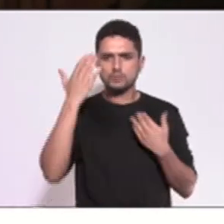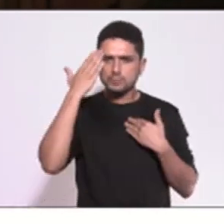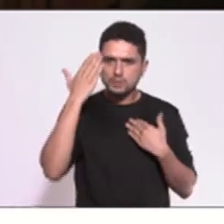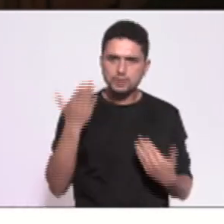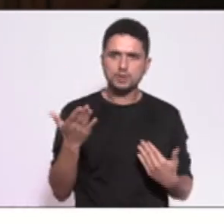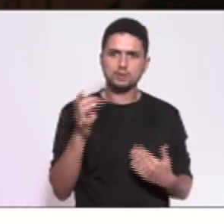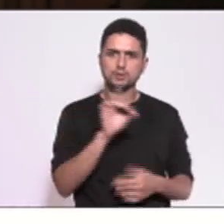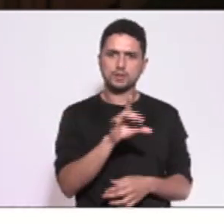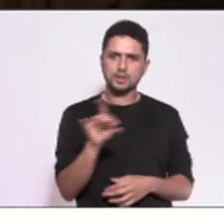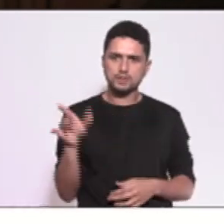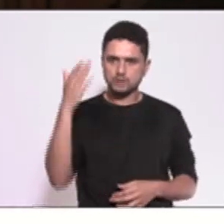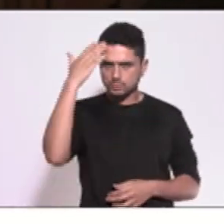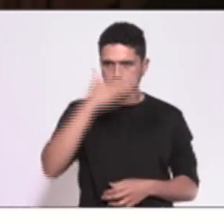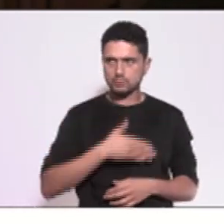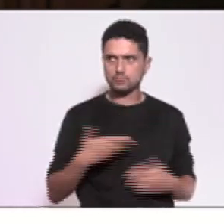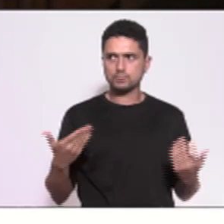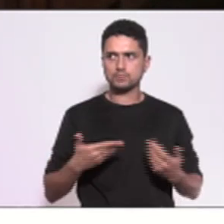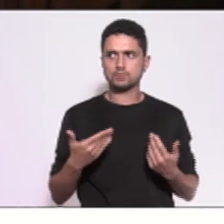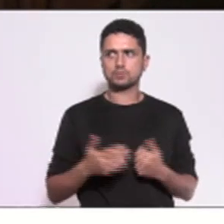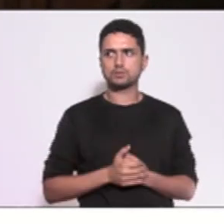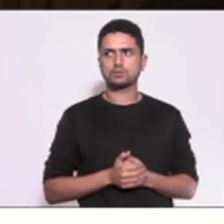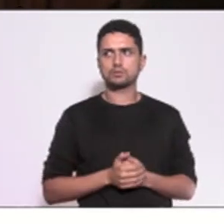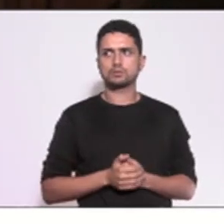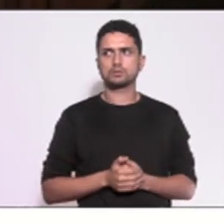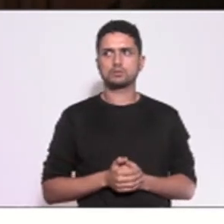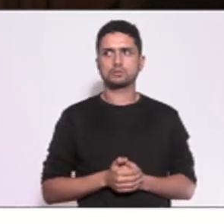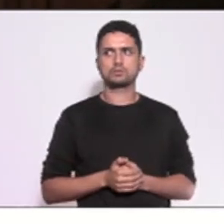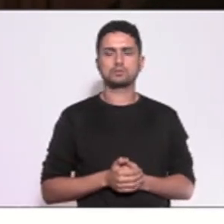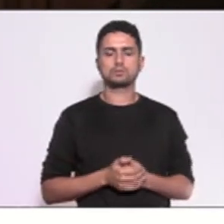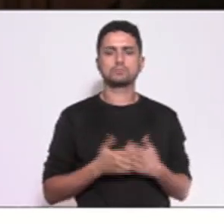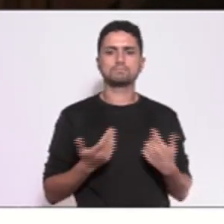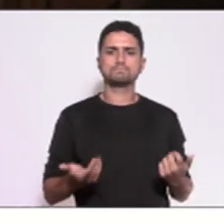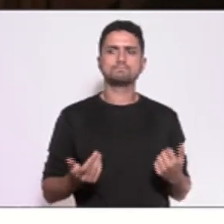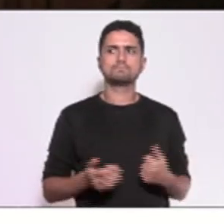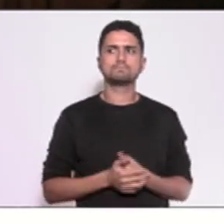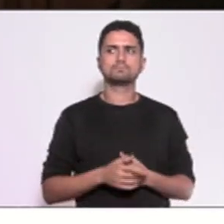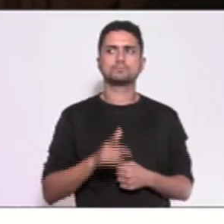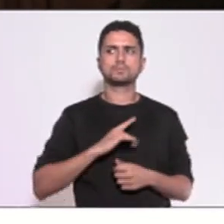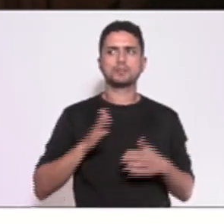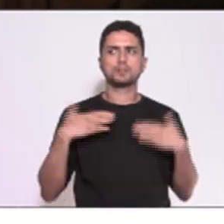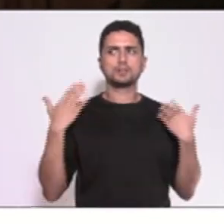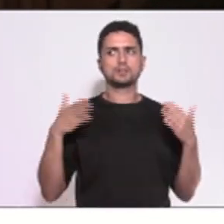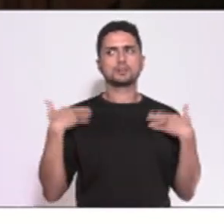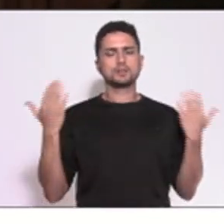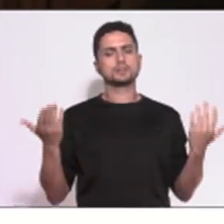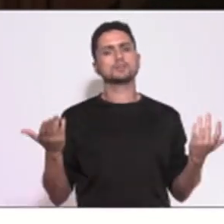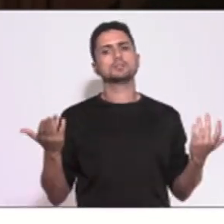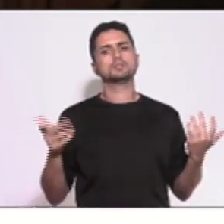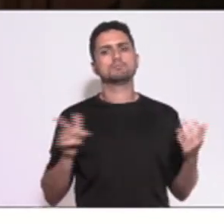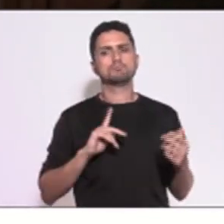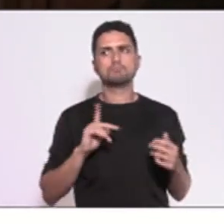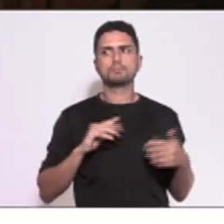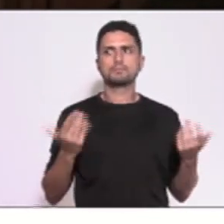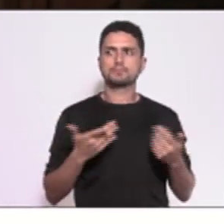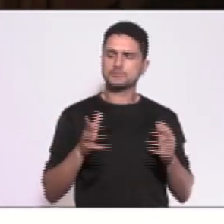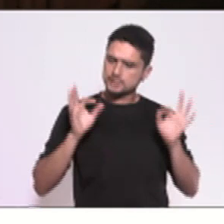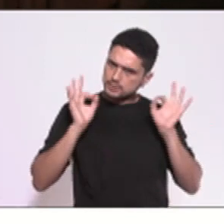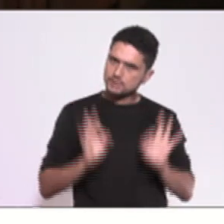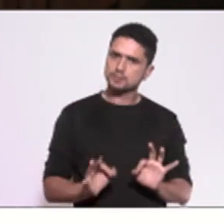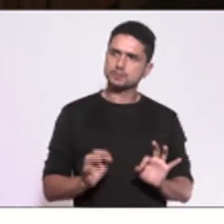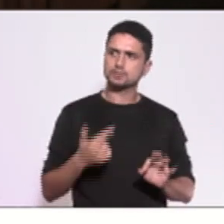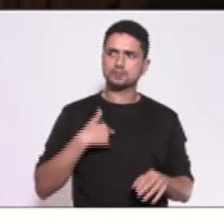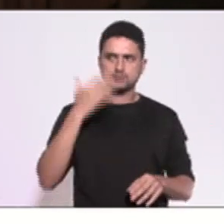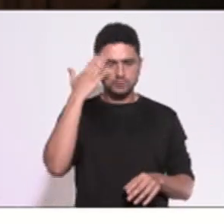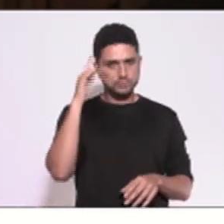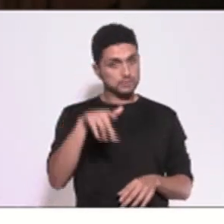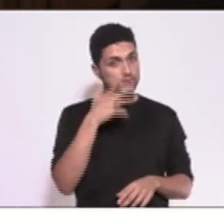agradecer a presença de vocês aqui entre nós, essa alegria que vocês estão me dando e a certeza que eu já sei o que vão dizer